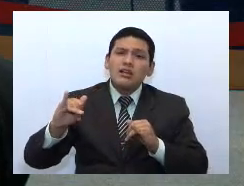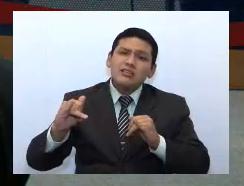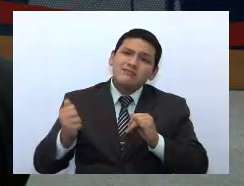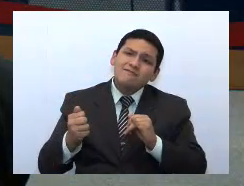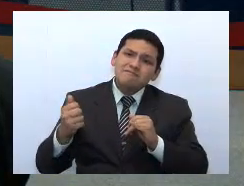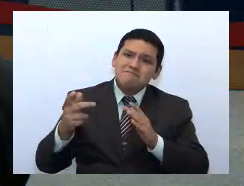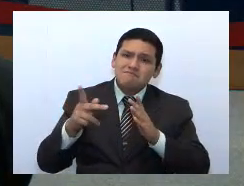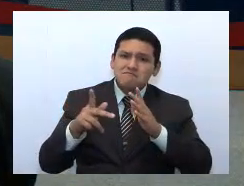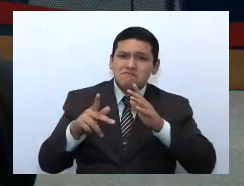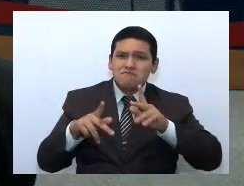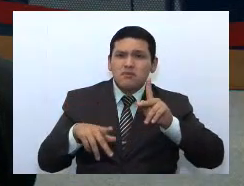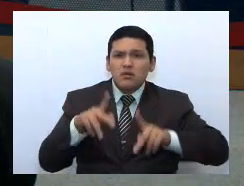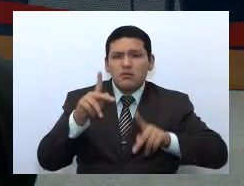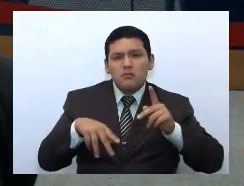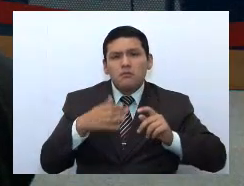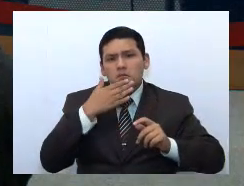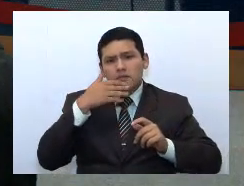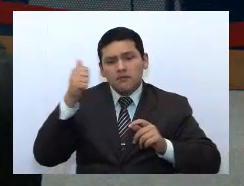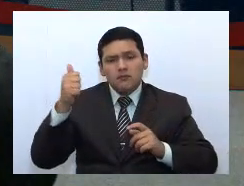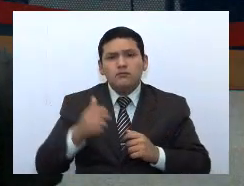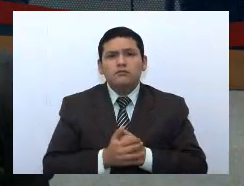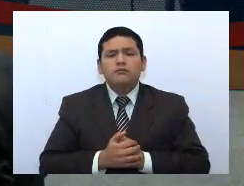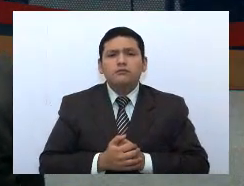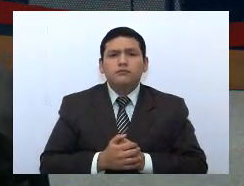dessa audiência e a remarcação da mesma.